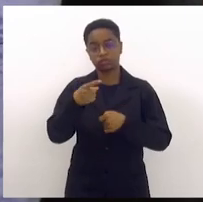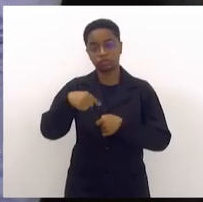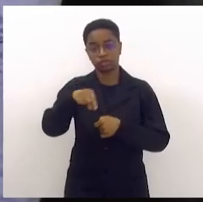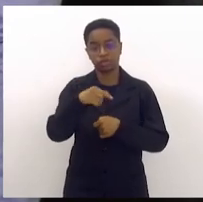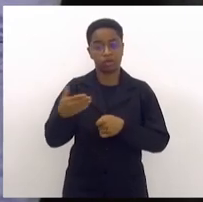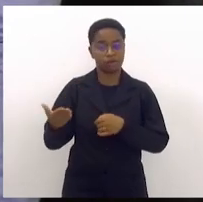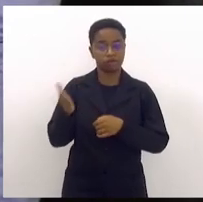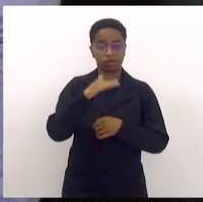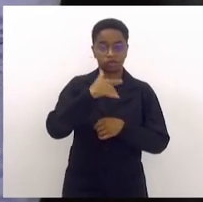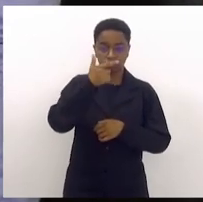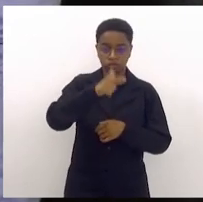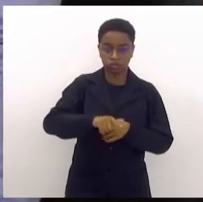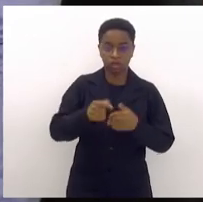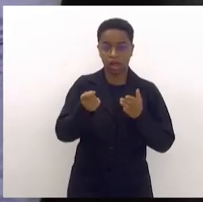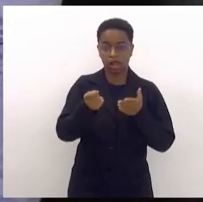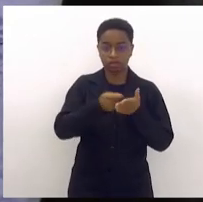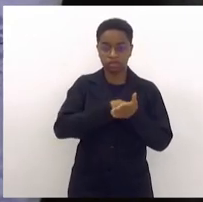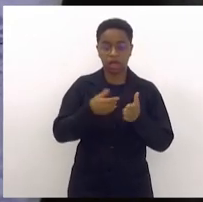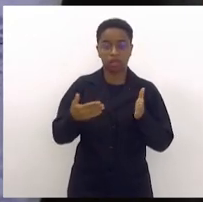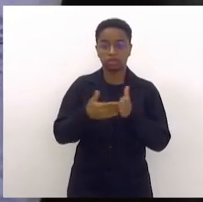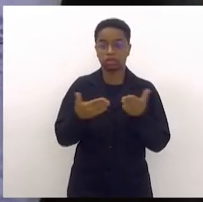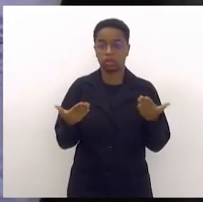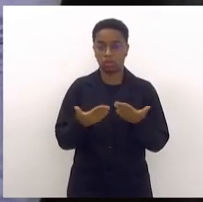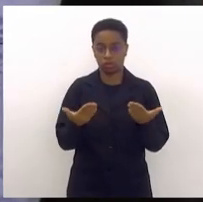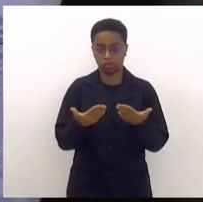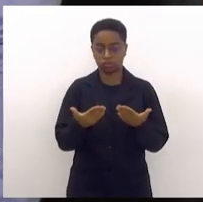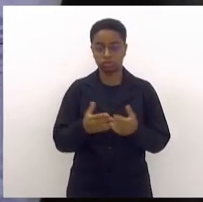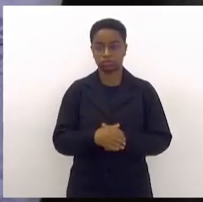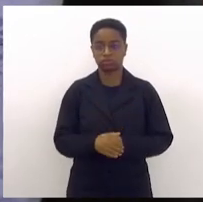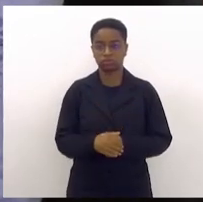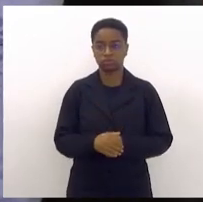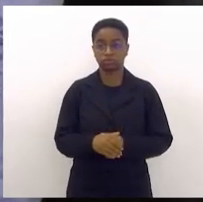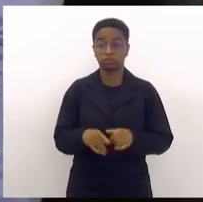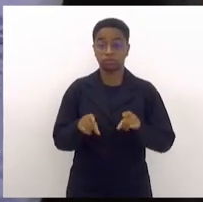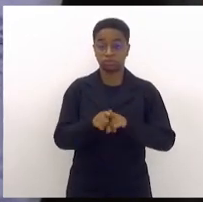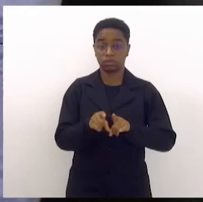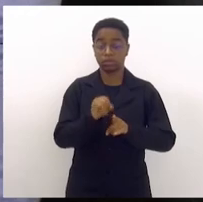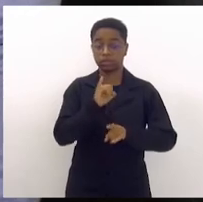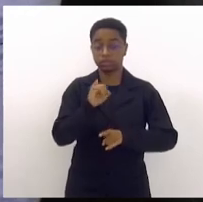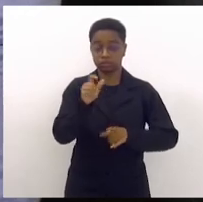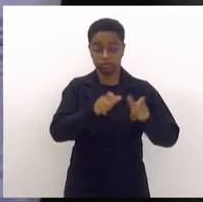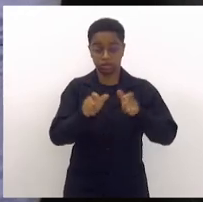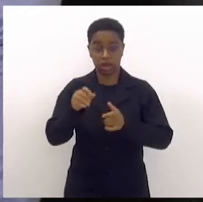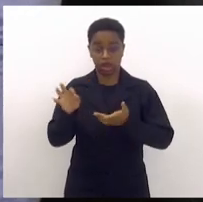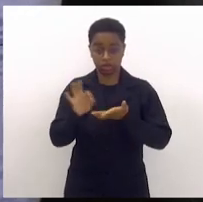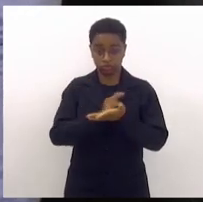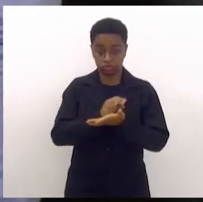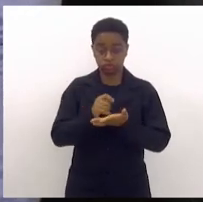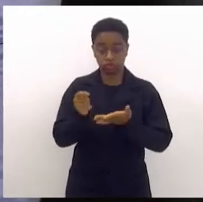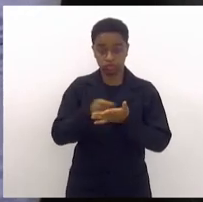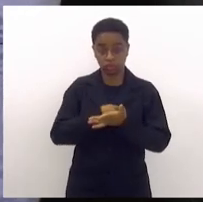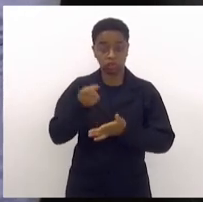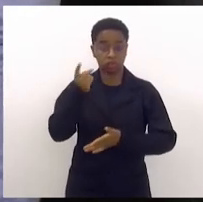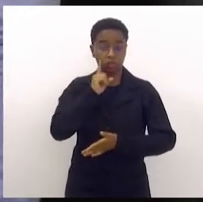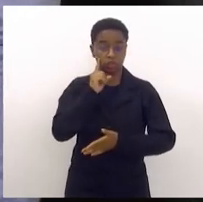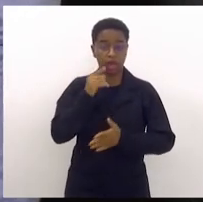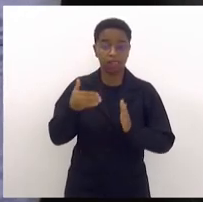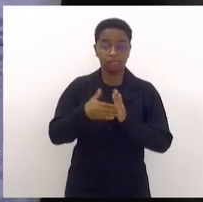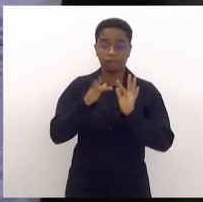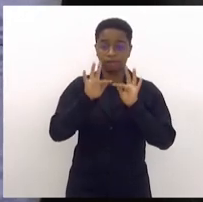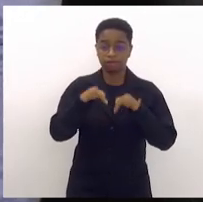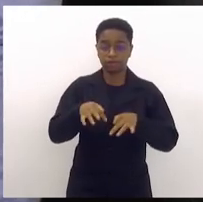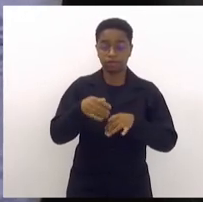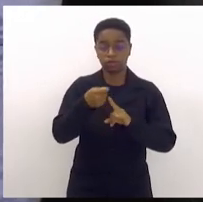para assinar os pontos até o dia de hoje. E quem assinou todos os dias até o final do mês vai ter que